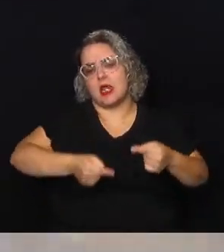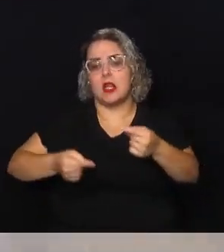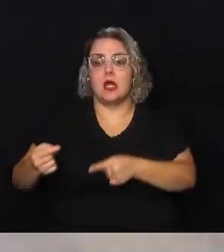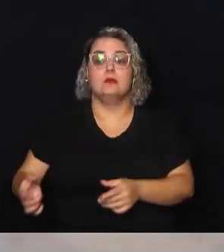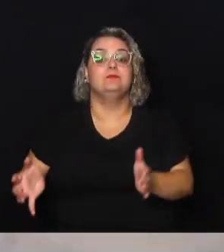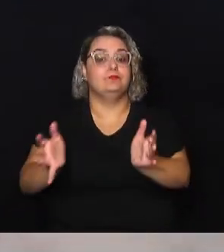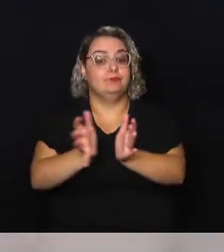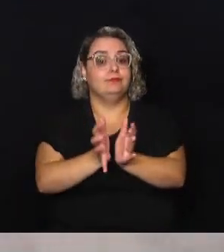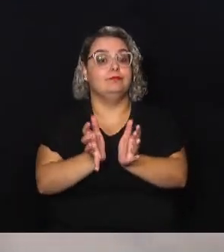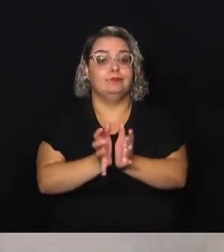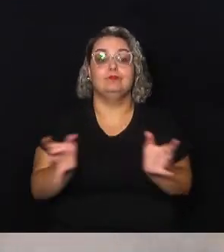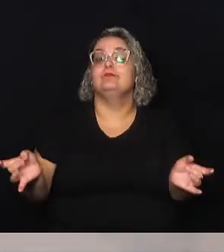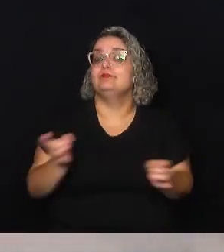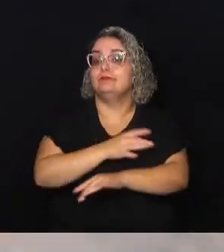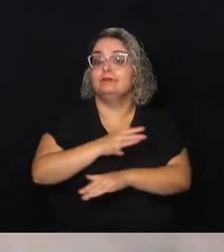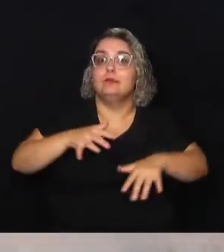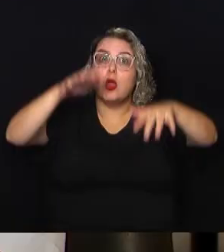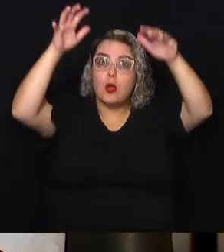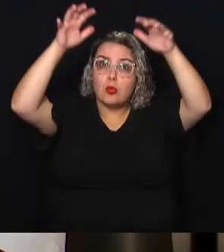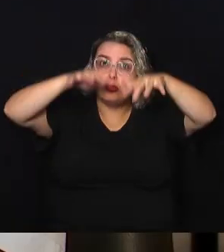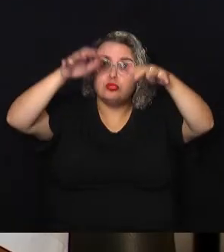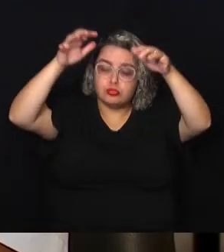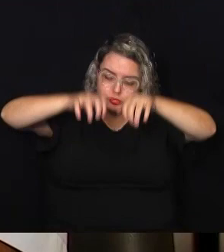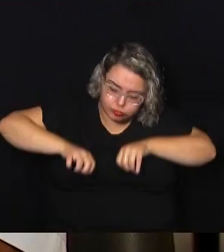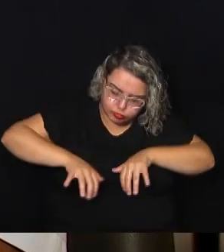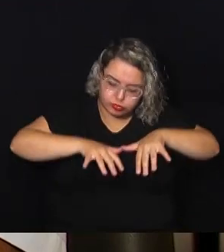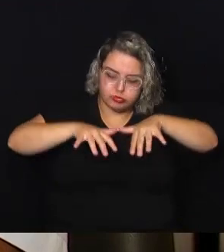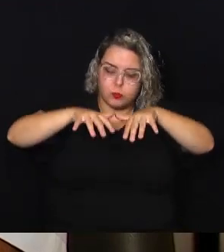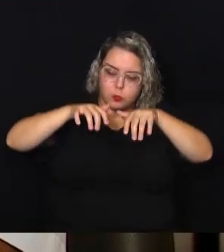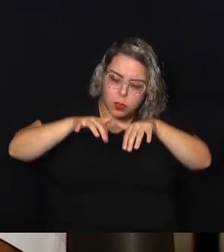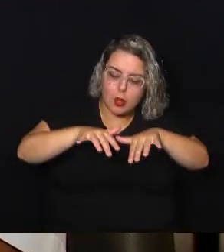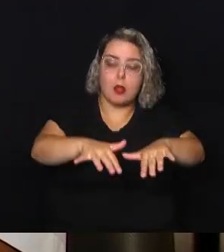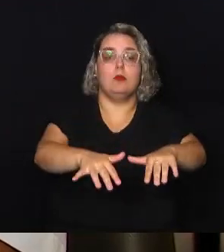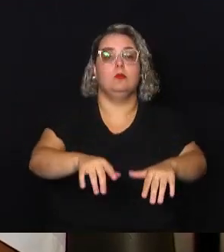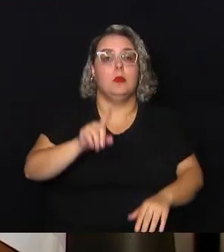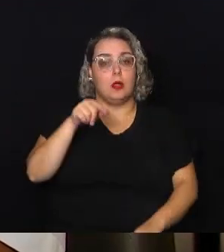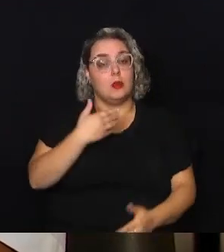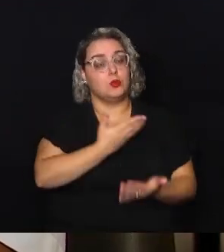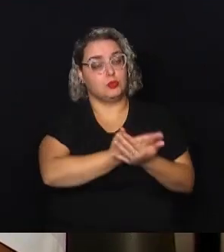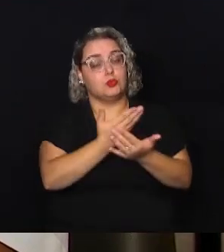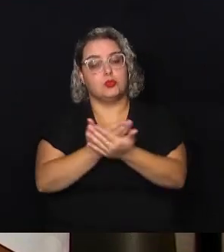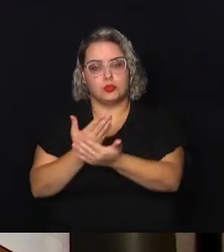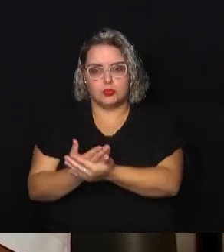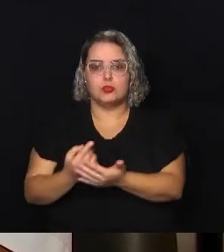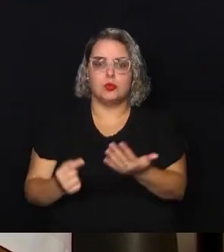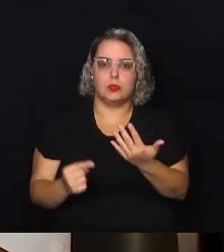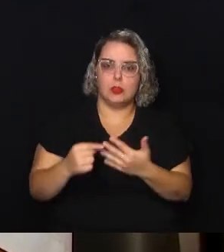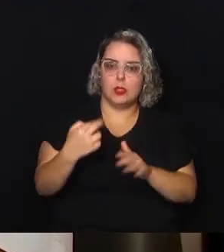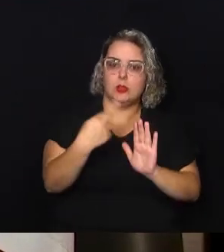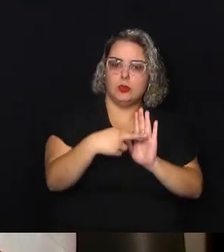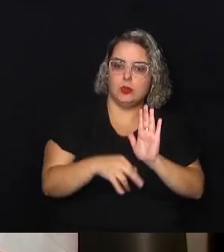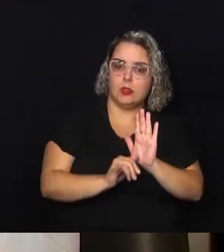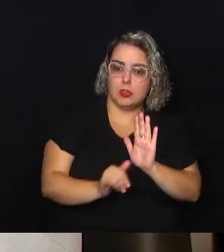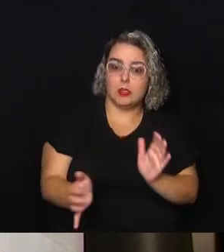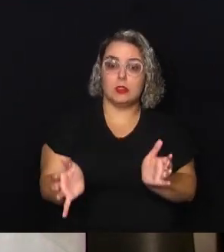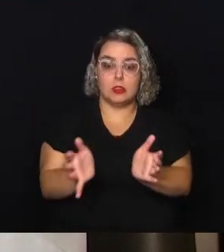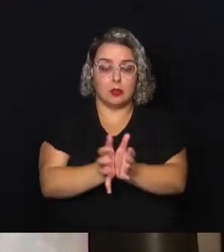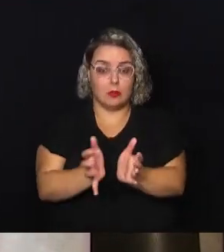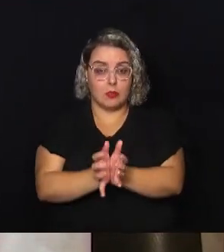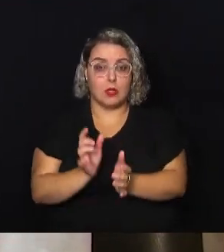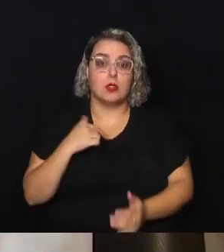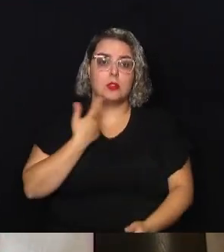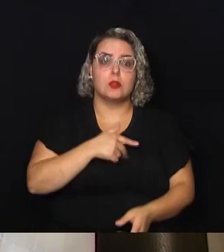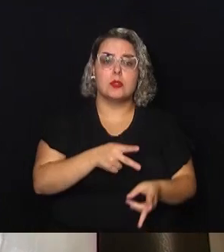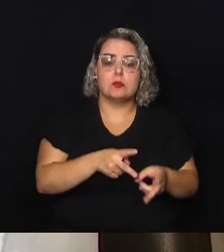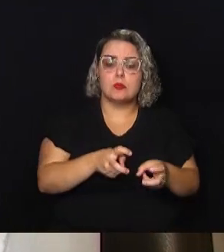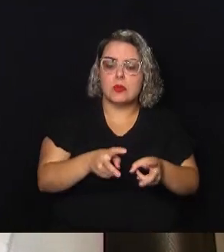na comissão de combate às enchentes foi a partir dos estudos apontamentos feitos no relatório da comissão que